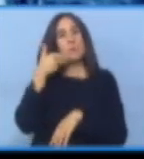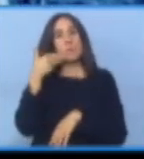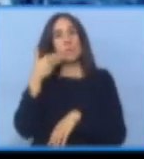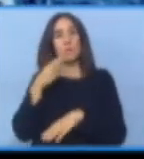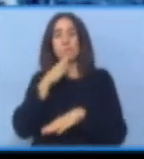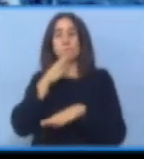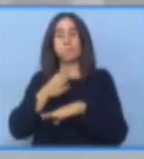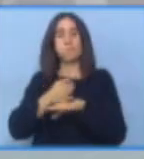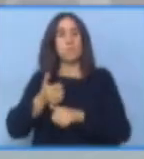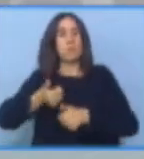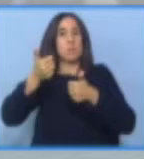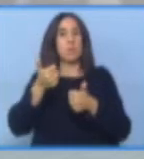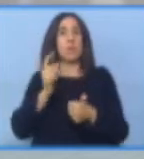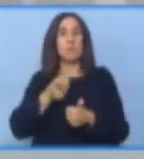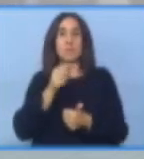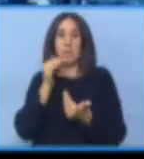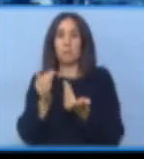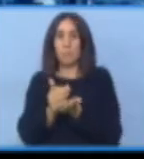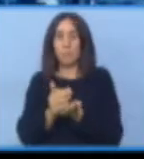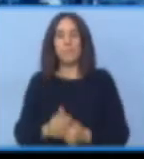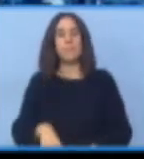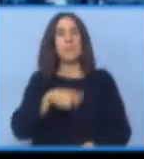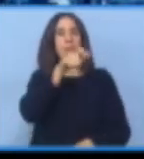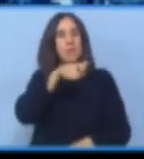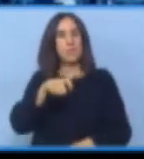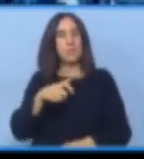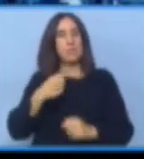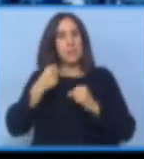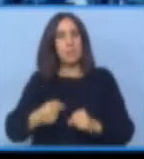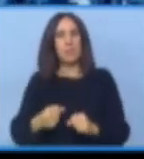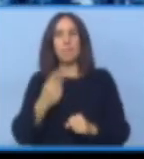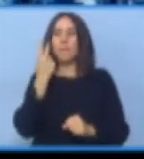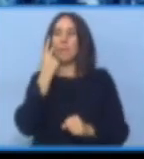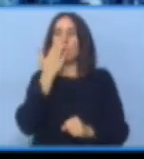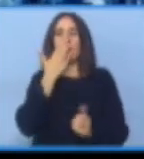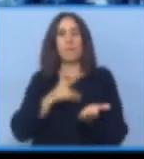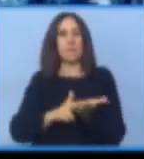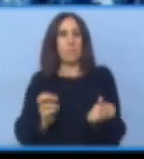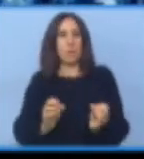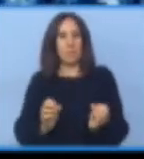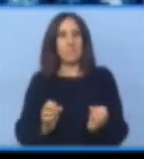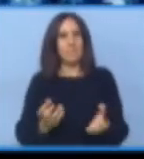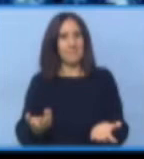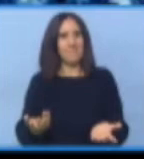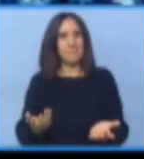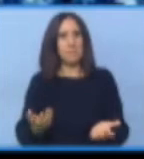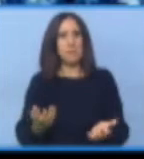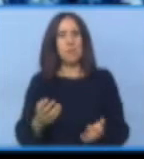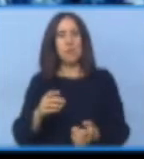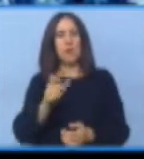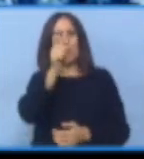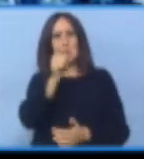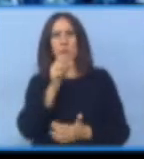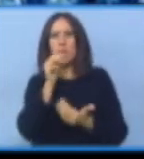que é a morte. E há gente que teima em viver como se isso não fosse verdade, não é? E morreu